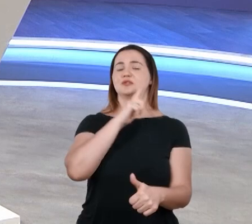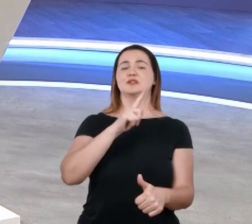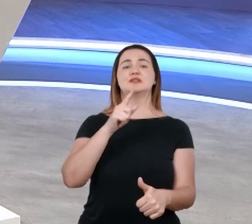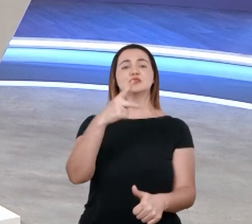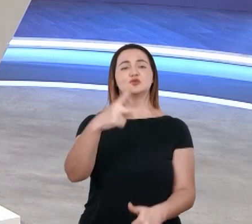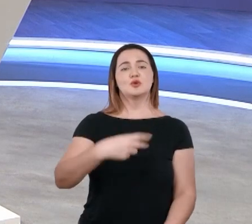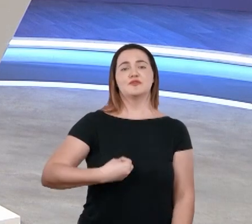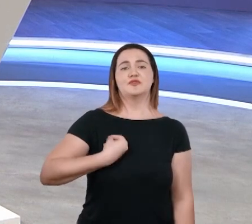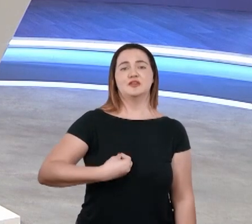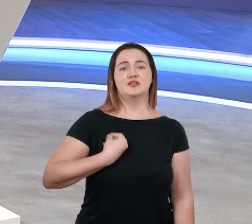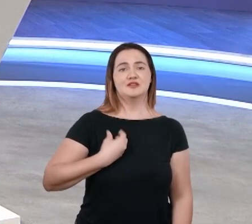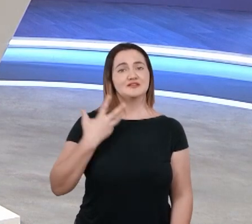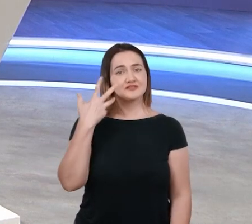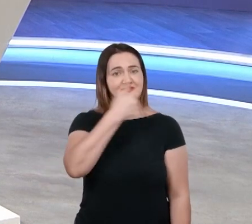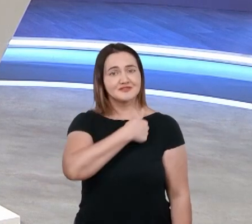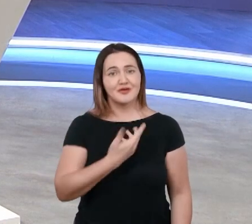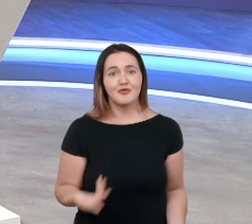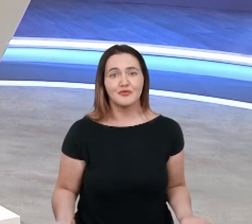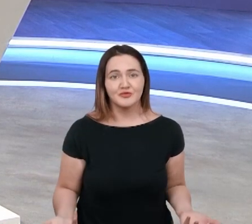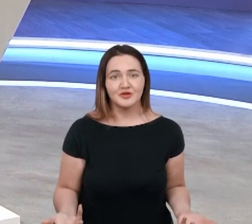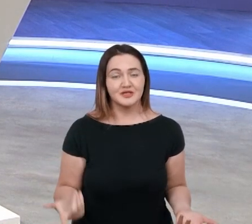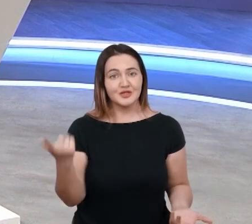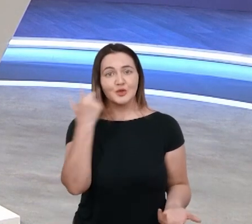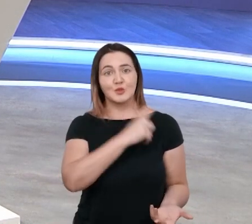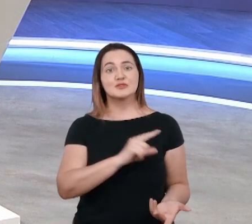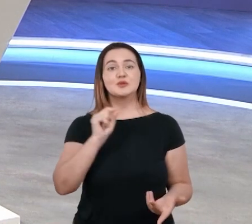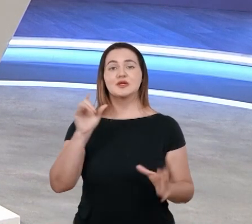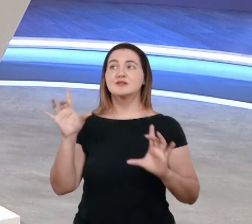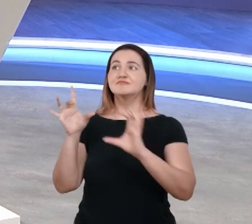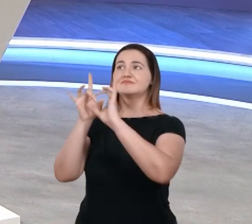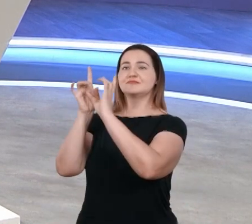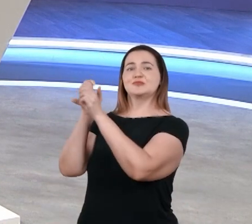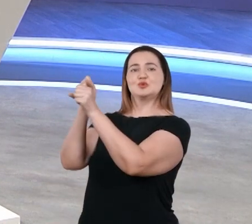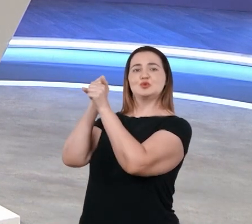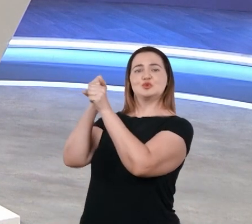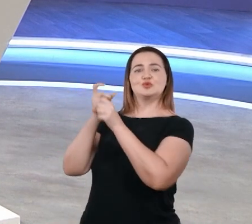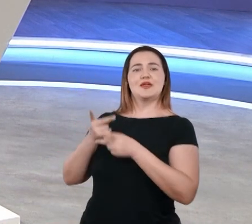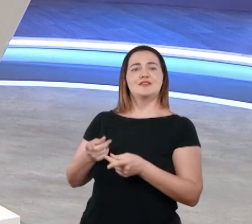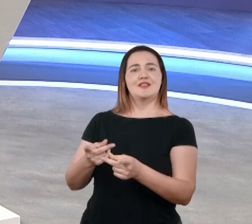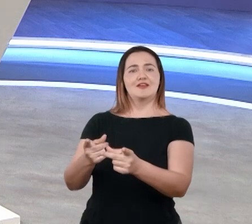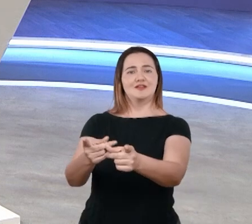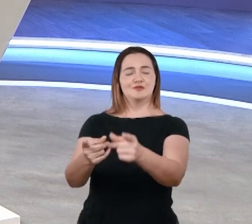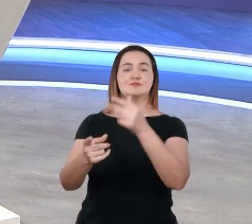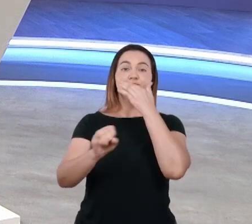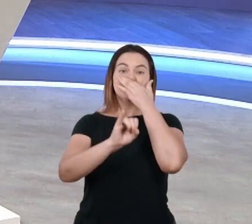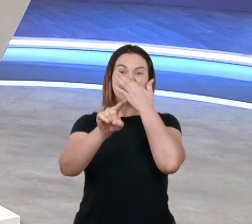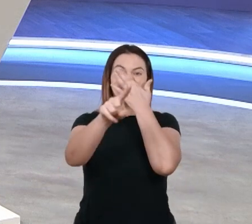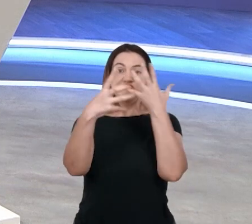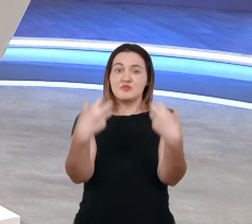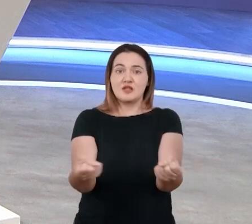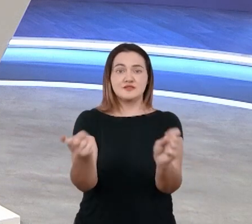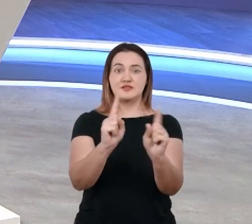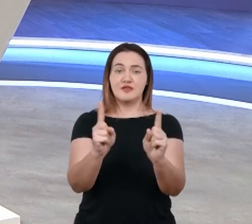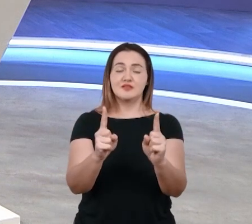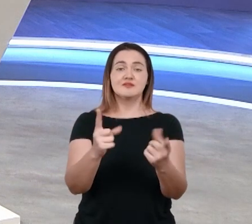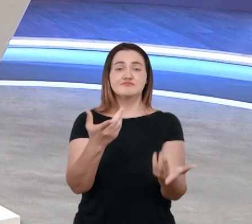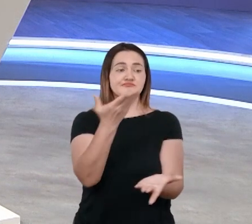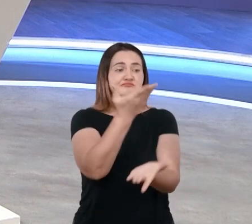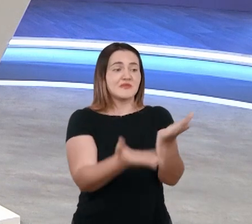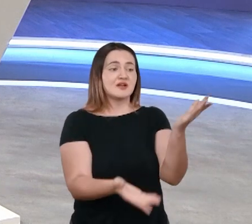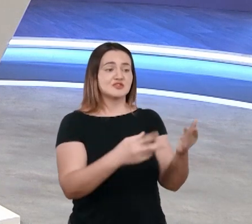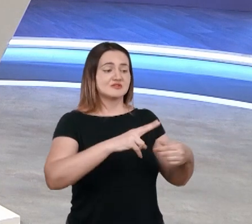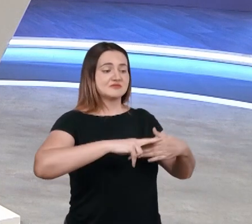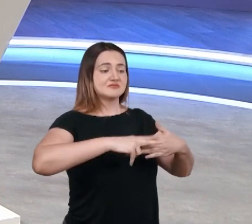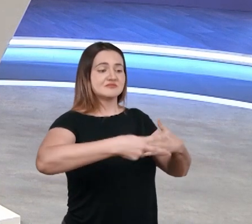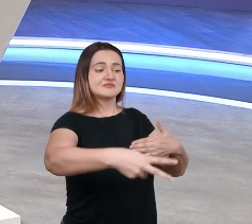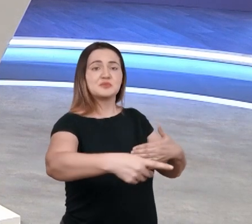redimir a sua alma e dar a você condição de ter uma eternidade ao lado de Cristo Jesus. Sem aceitar Jesus,